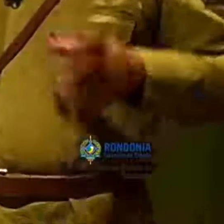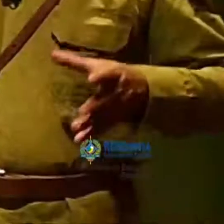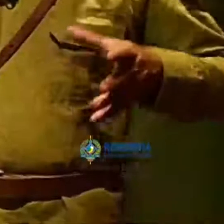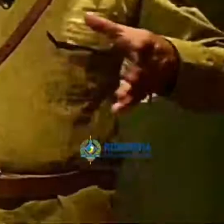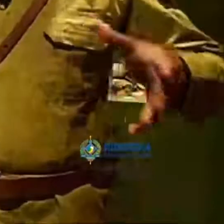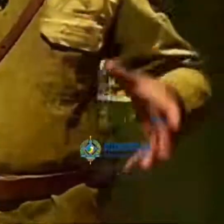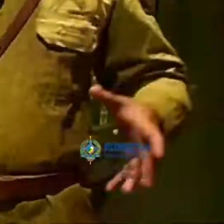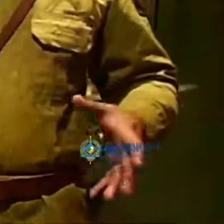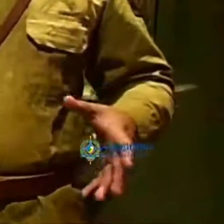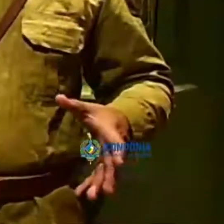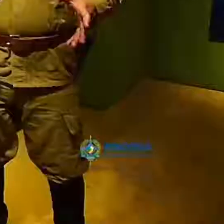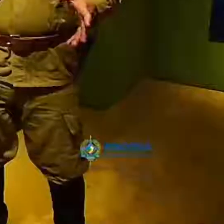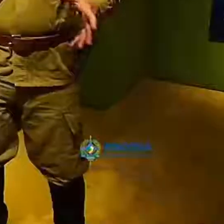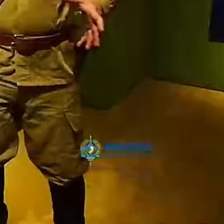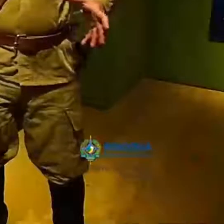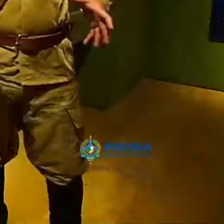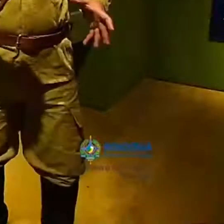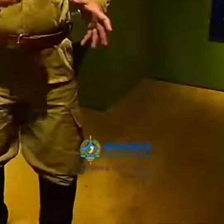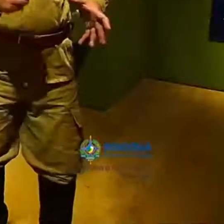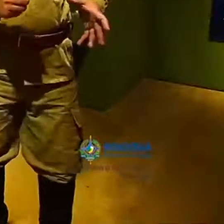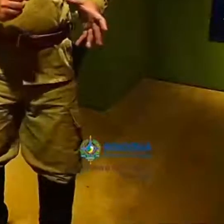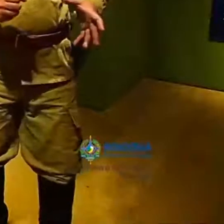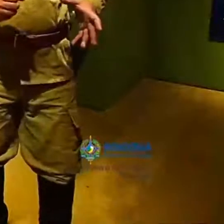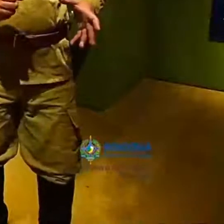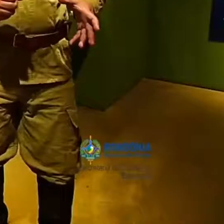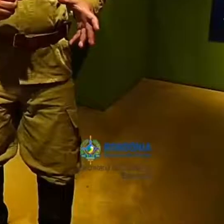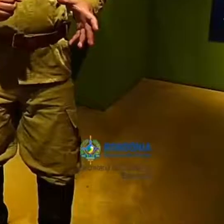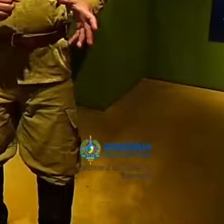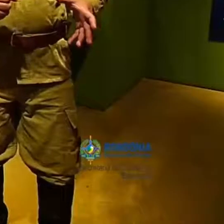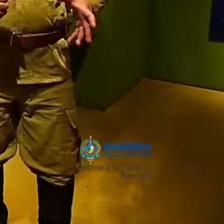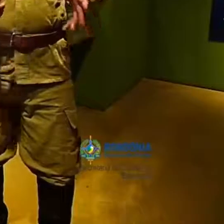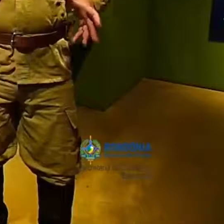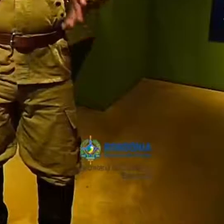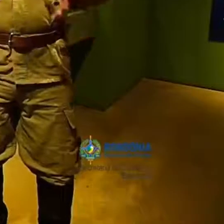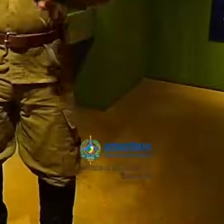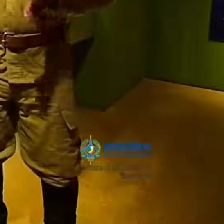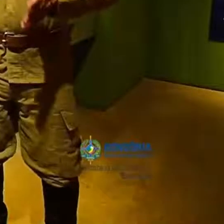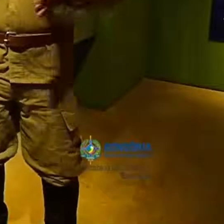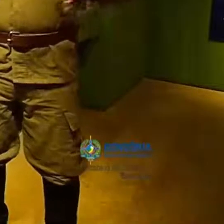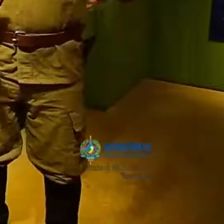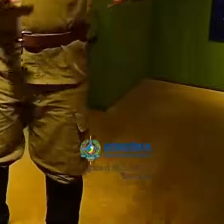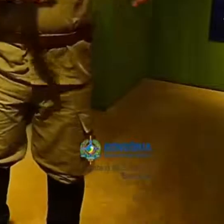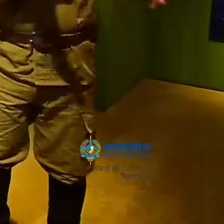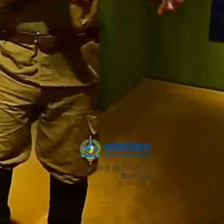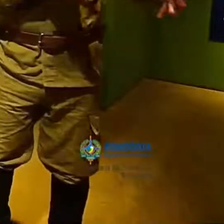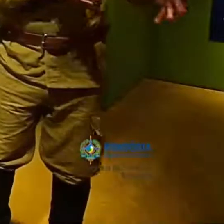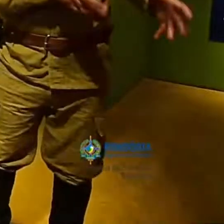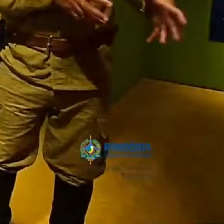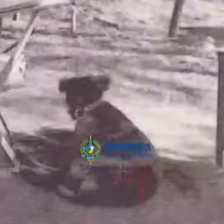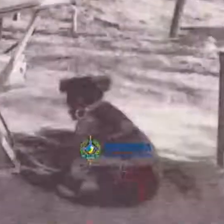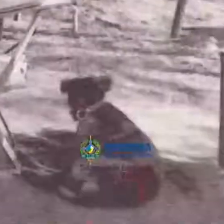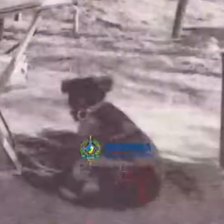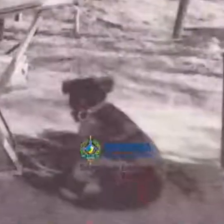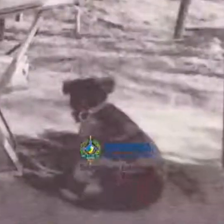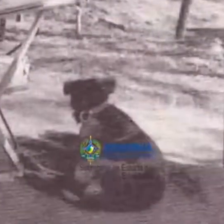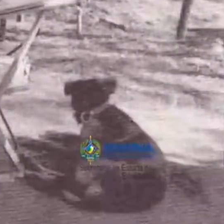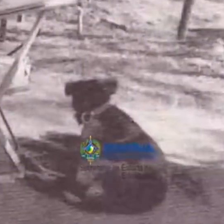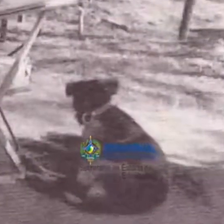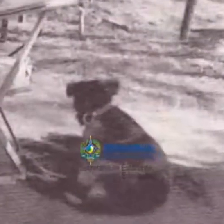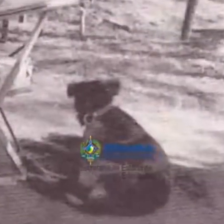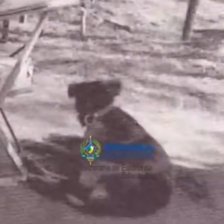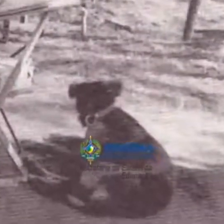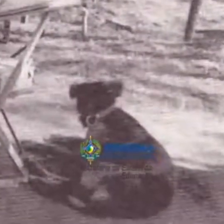Ariquemes sendo construída. Chegamos a 1915, ano da conclusão da Comissão Rondon,